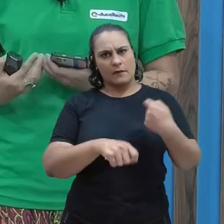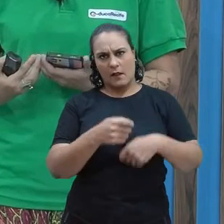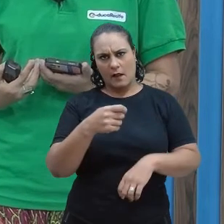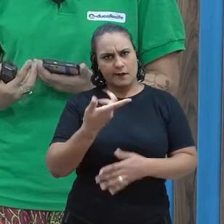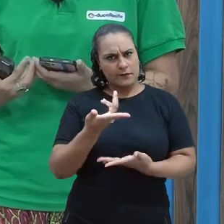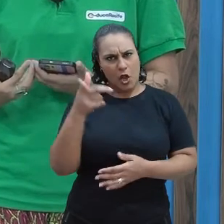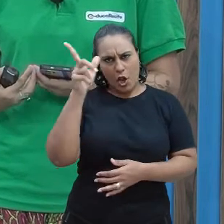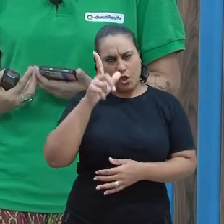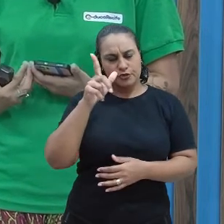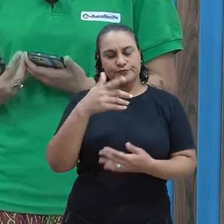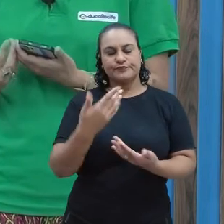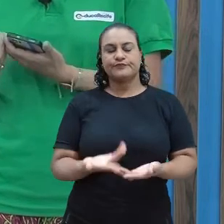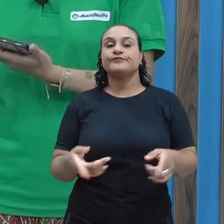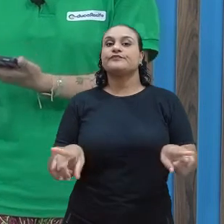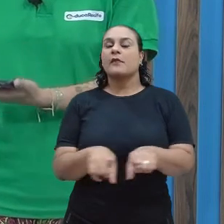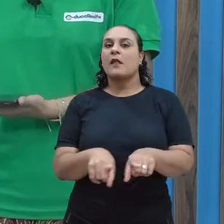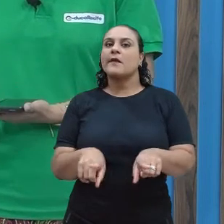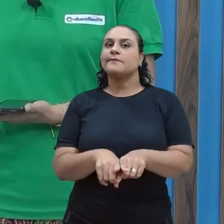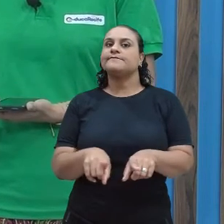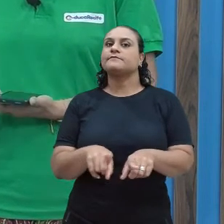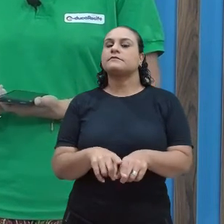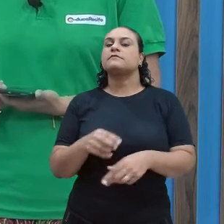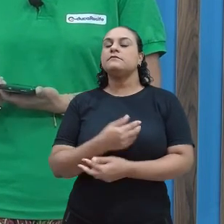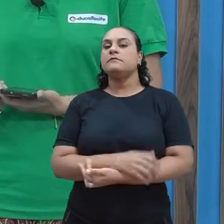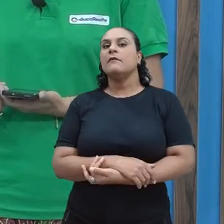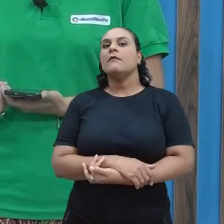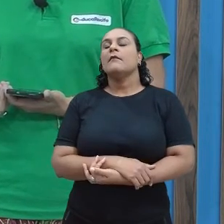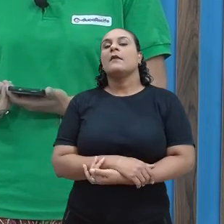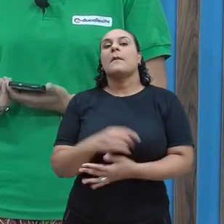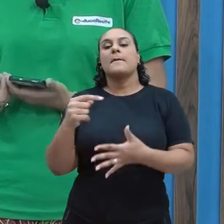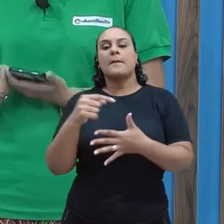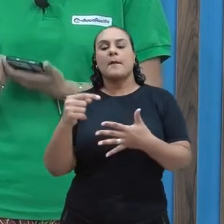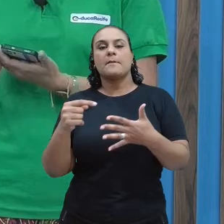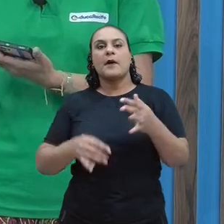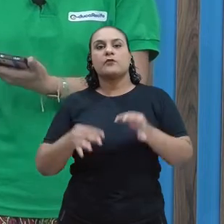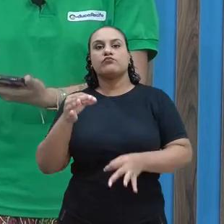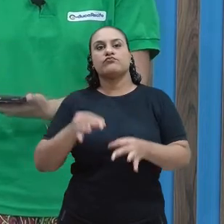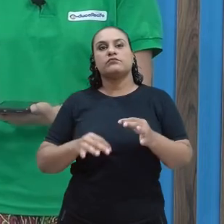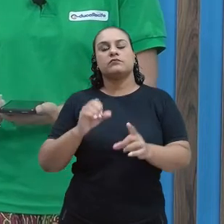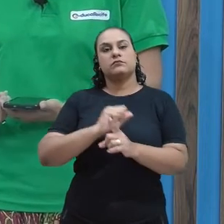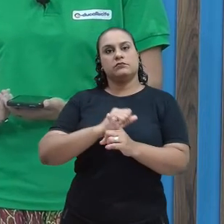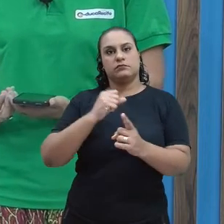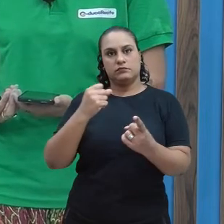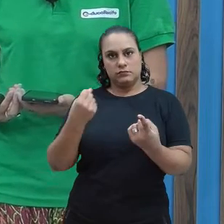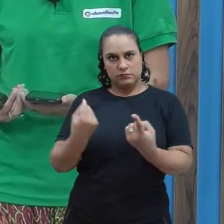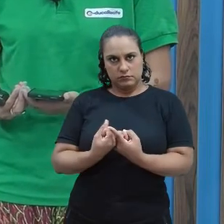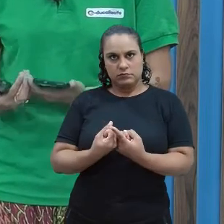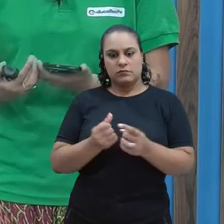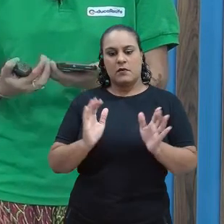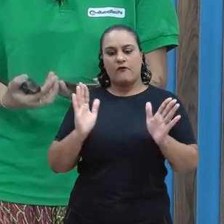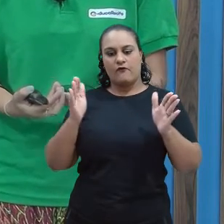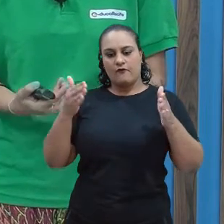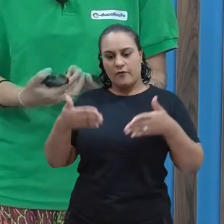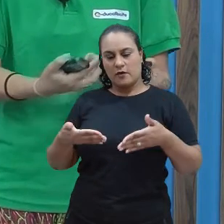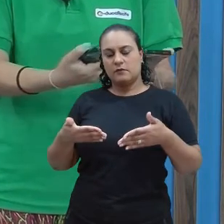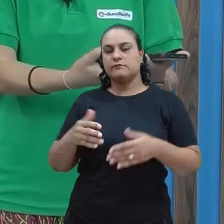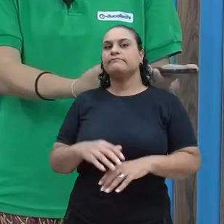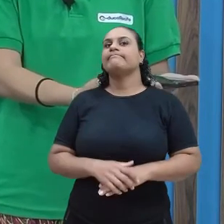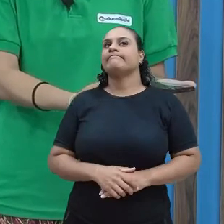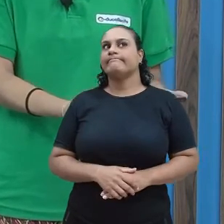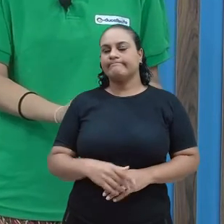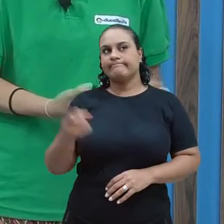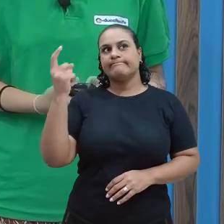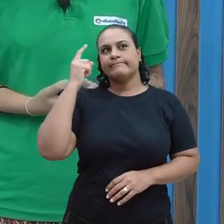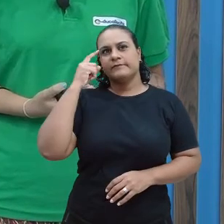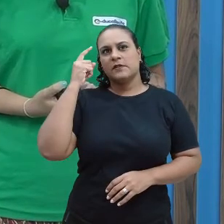gente precisa também ter questões de justiça social, né, pensar nas questões sociais, inclusive